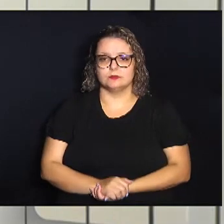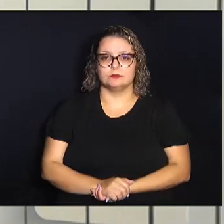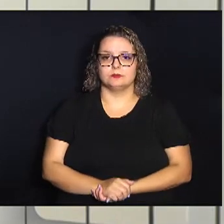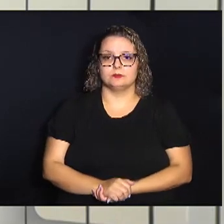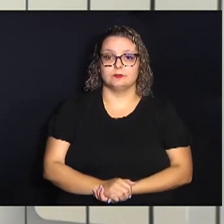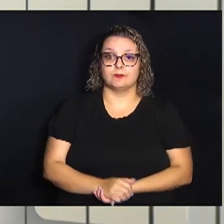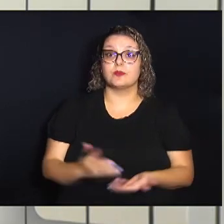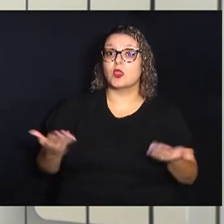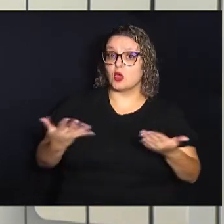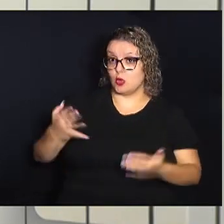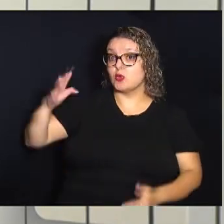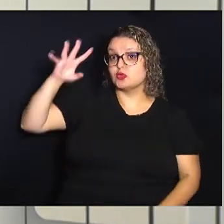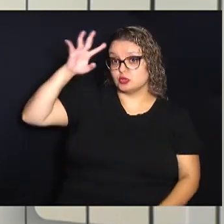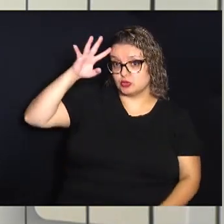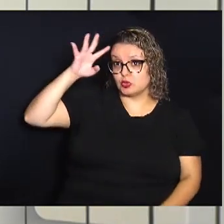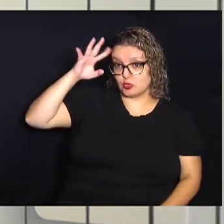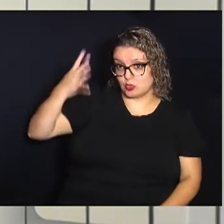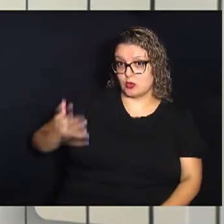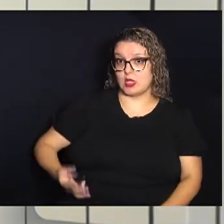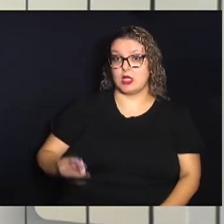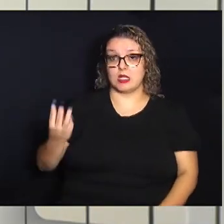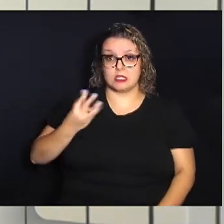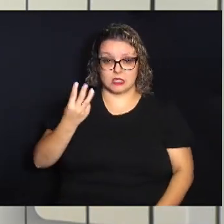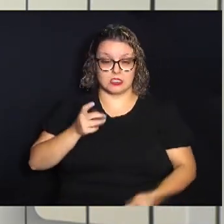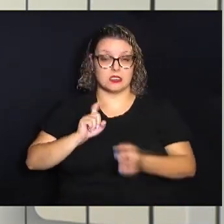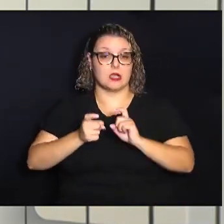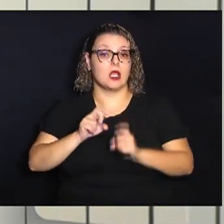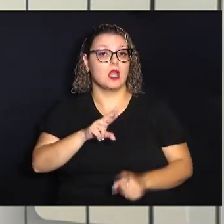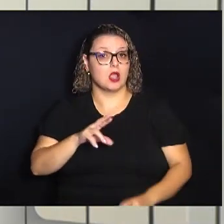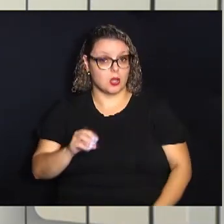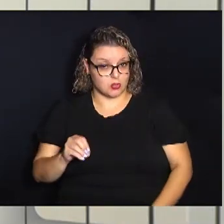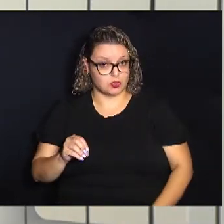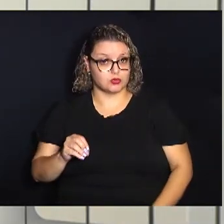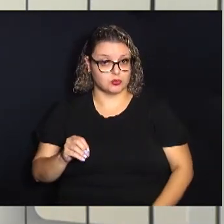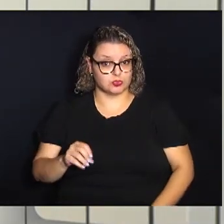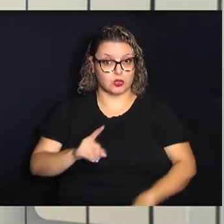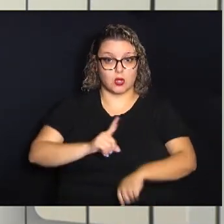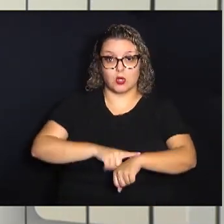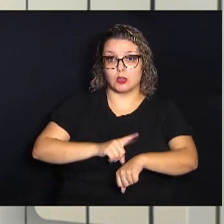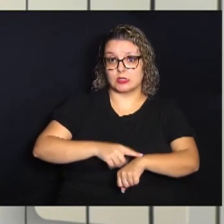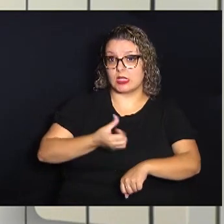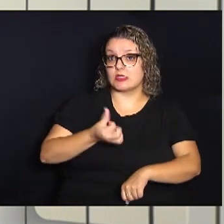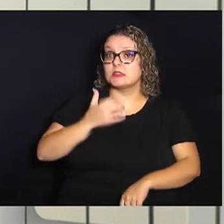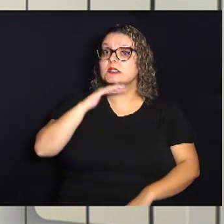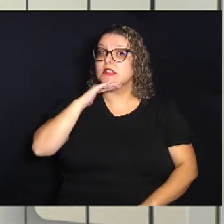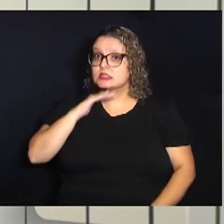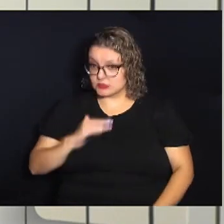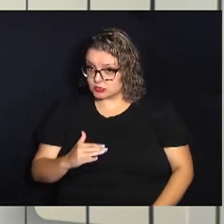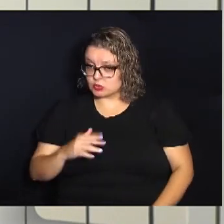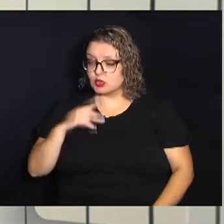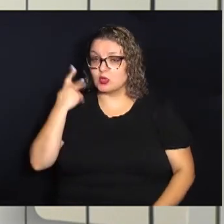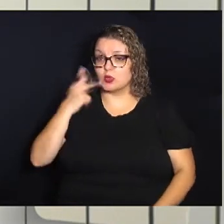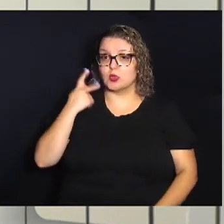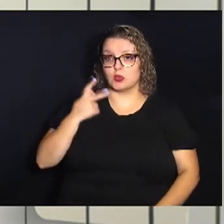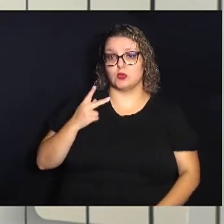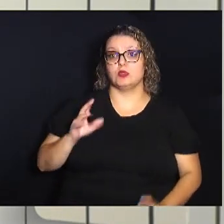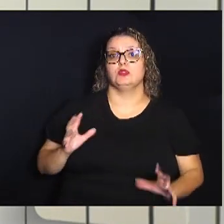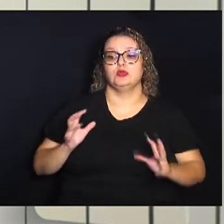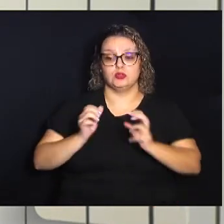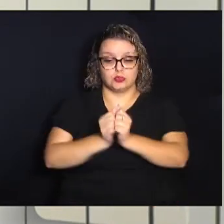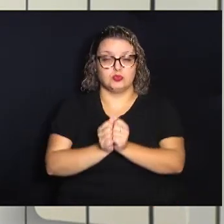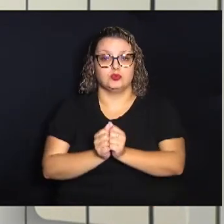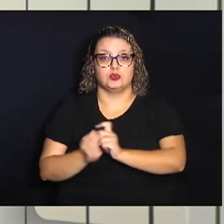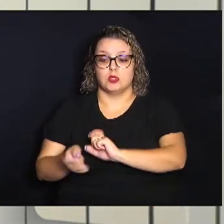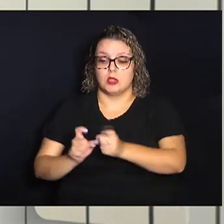Hoje é quarta-feira, dia da terceira reunião ordinária. A partir das 6 horas da tarde, os vereadores vão se reunir